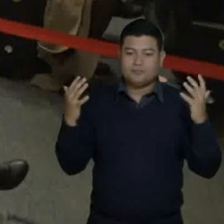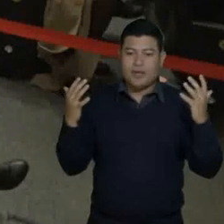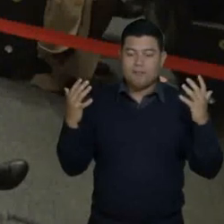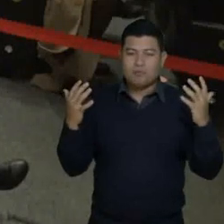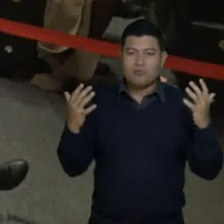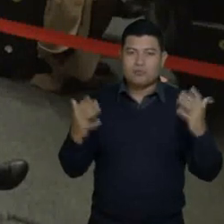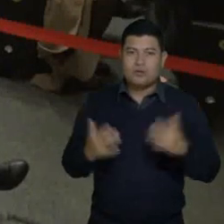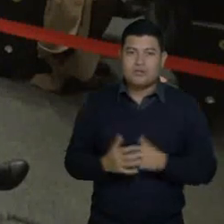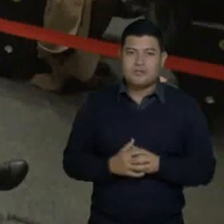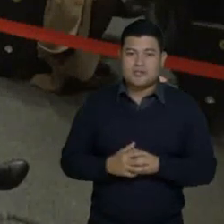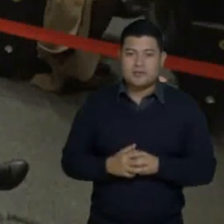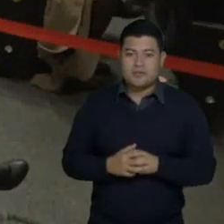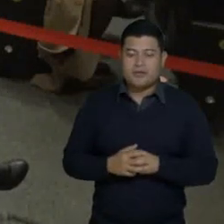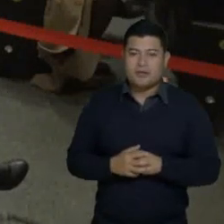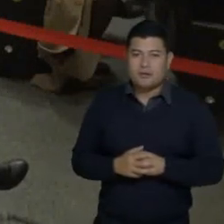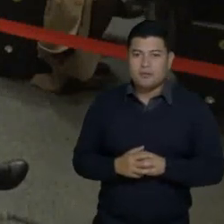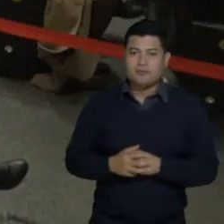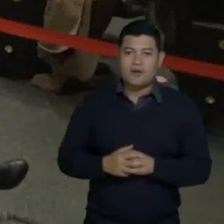obrigada